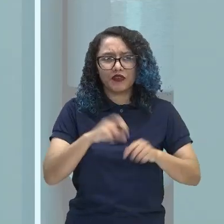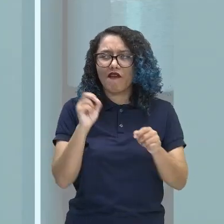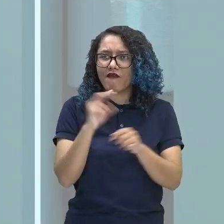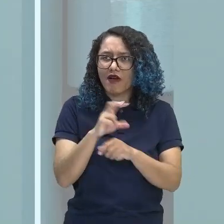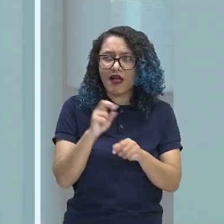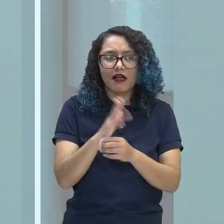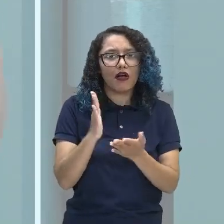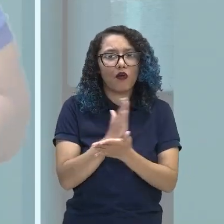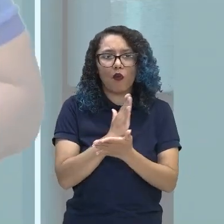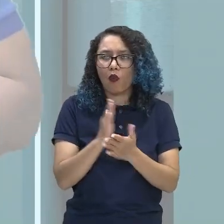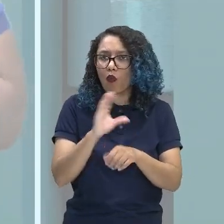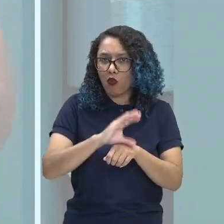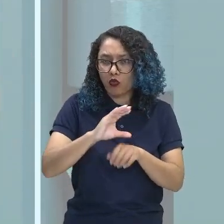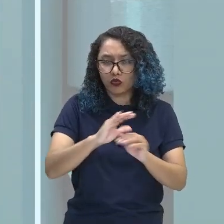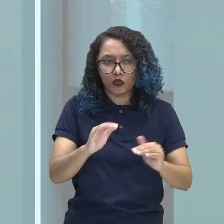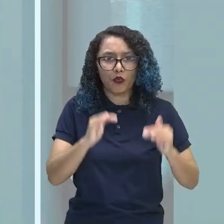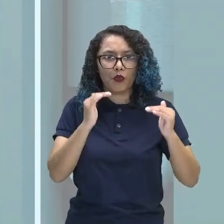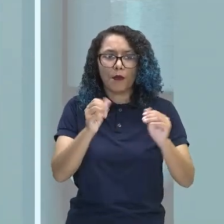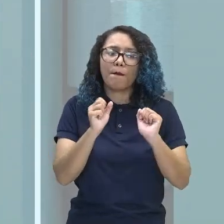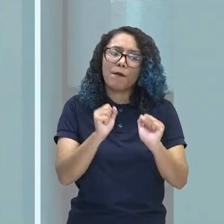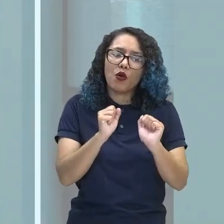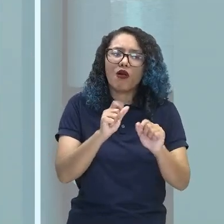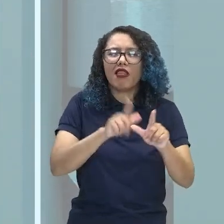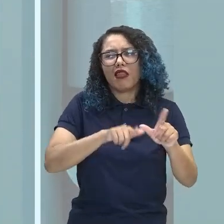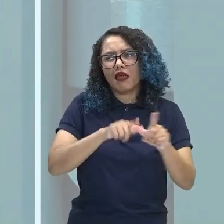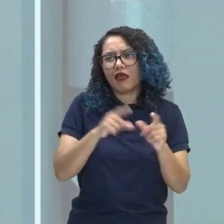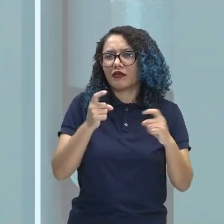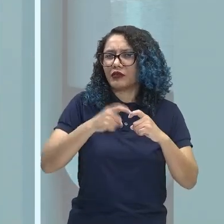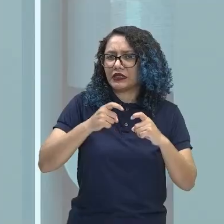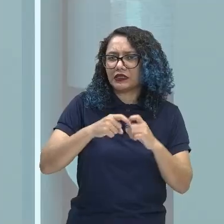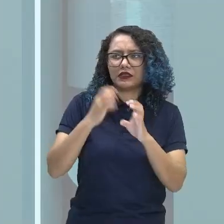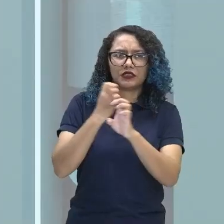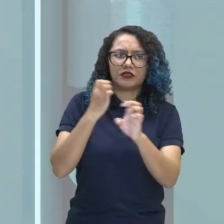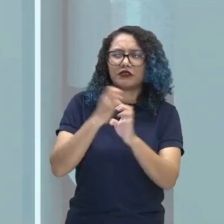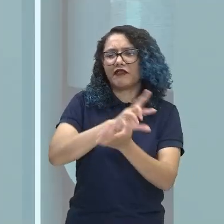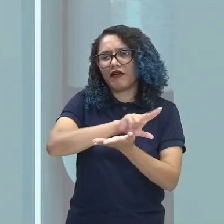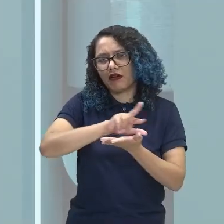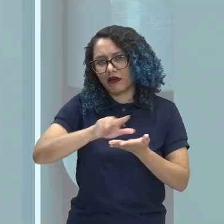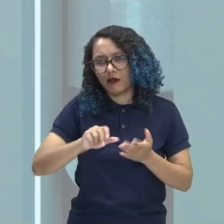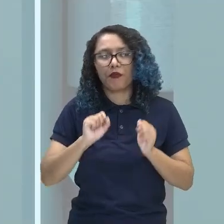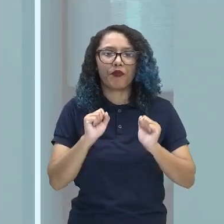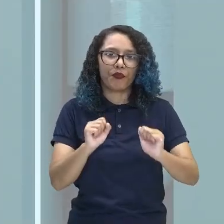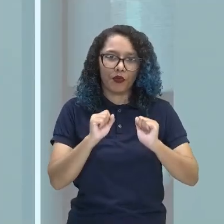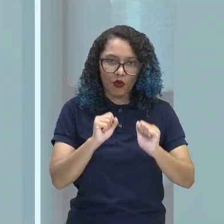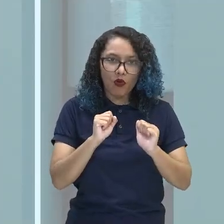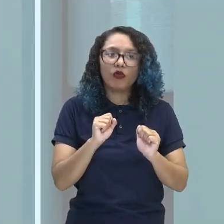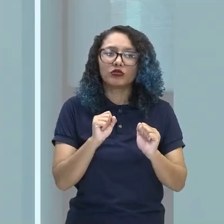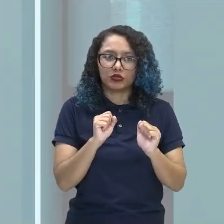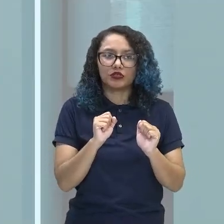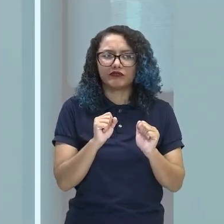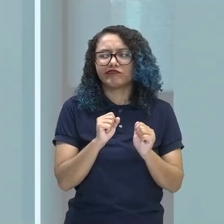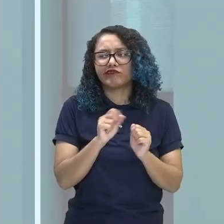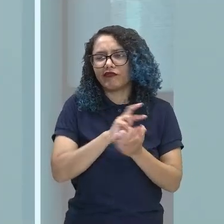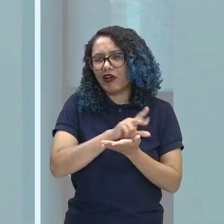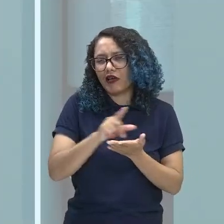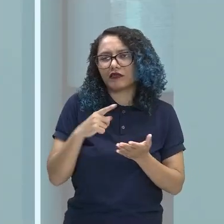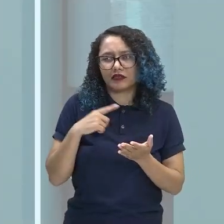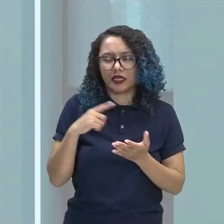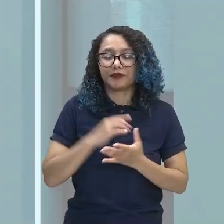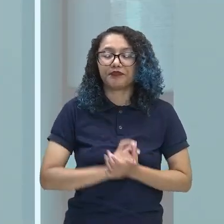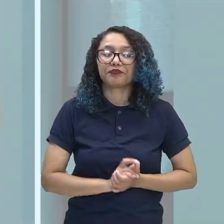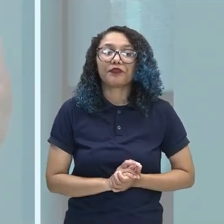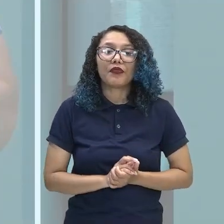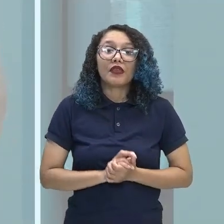algum curso superior, em letras, medicina, engenharia e tantos outros que nós temos na nossa sociedade.